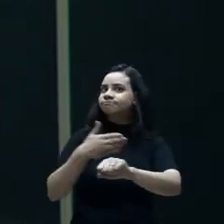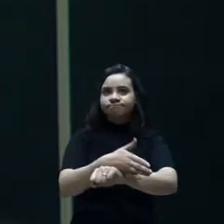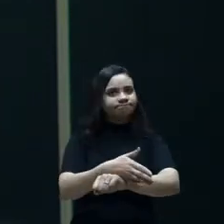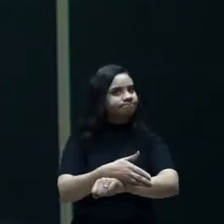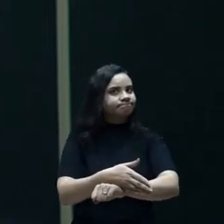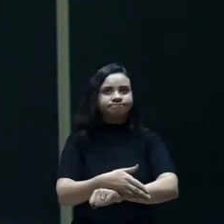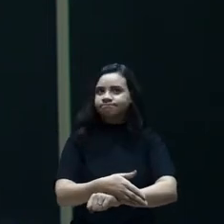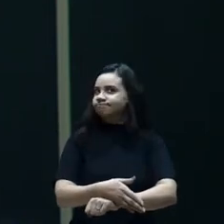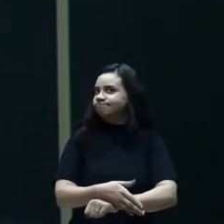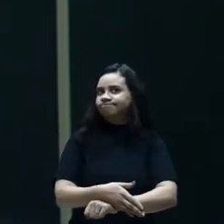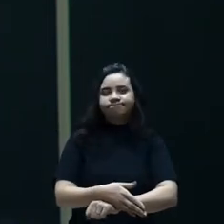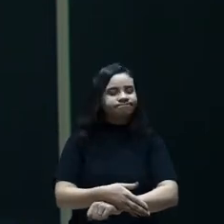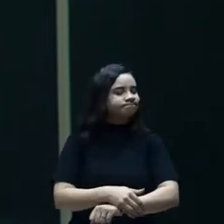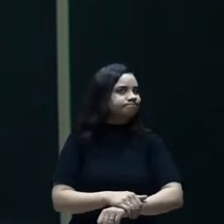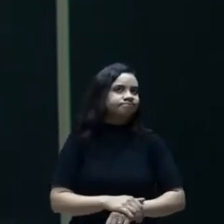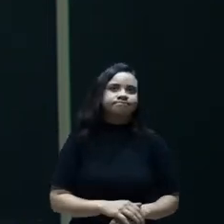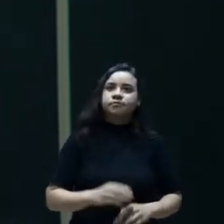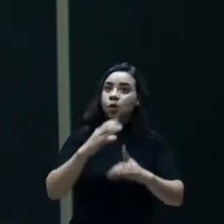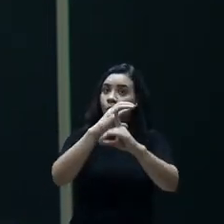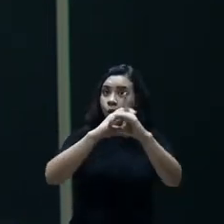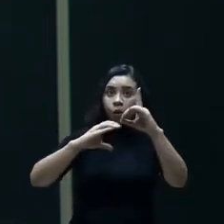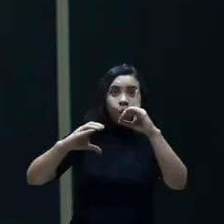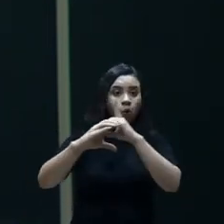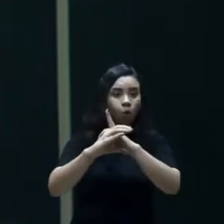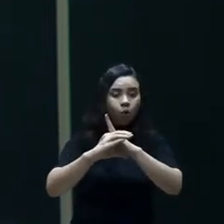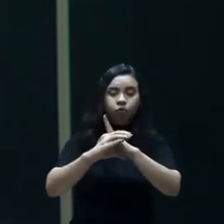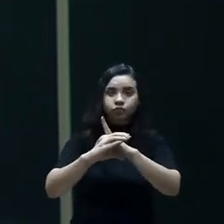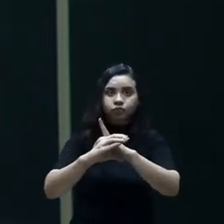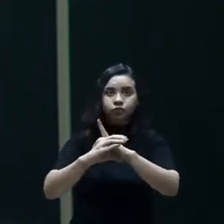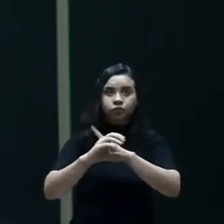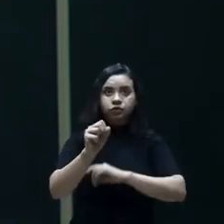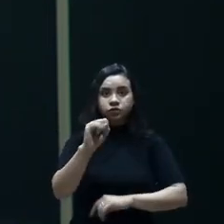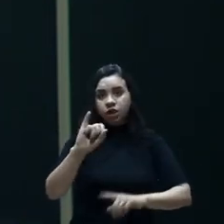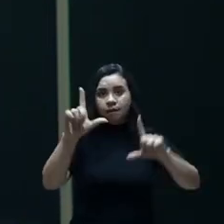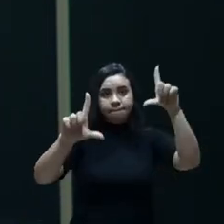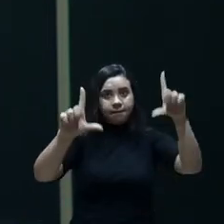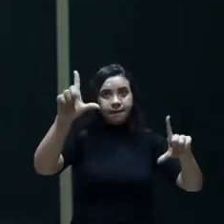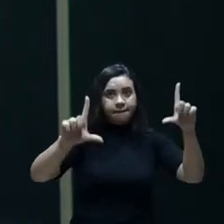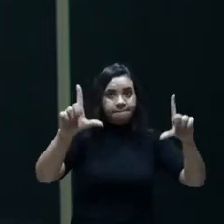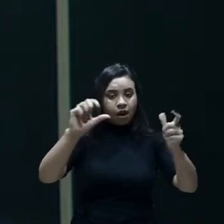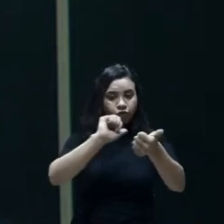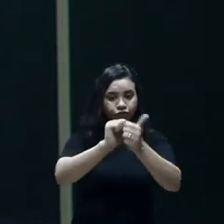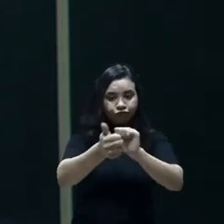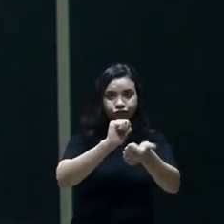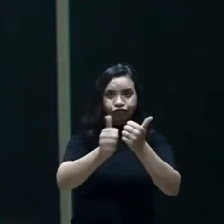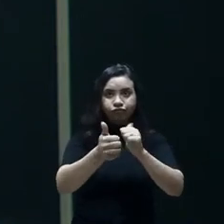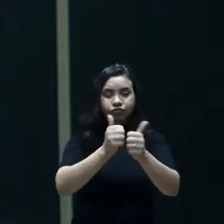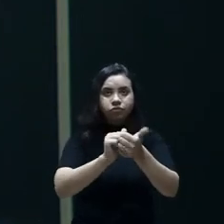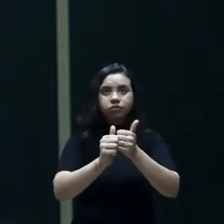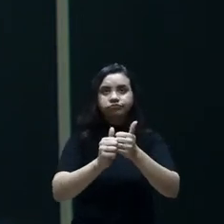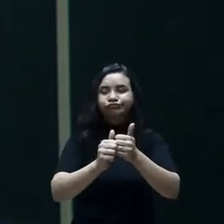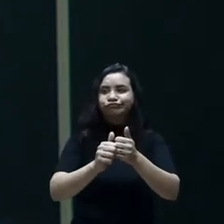Ele prefere de um culto só que ele tem na semana, se é o dia do jogo do time do coração dele, ele deixa